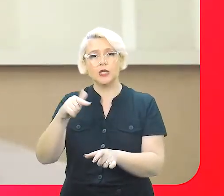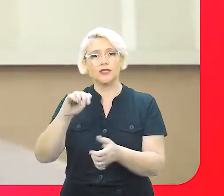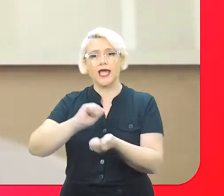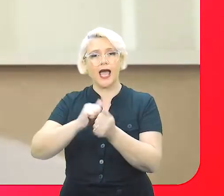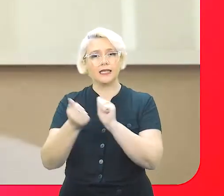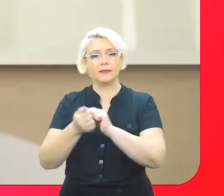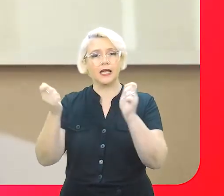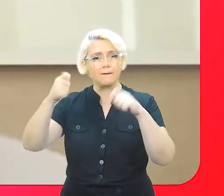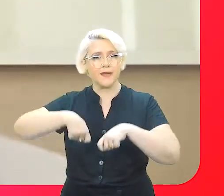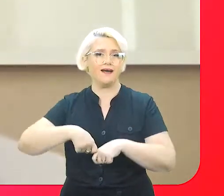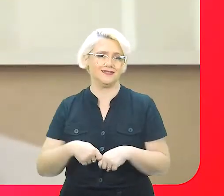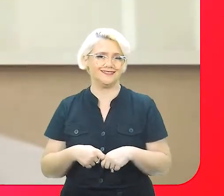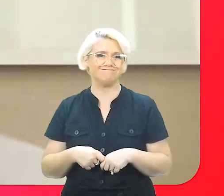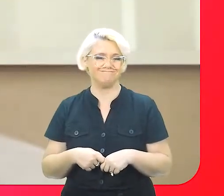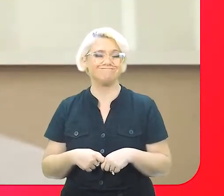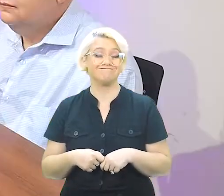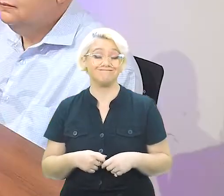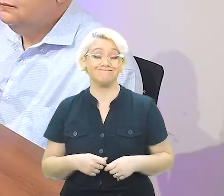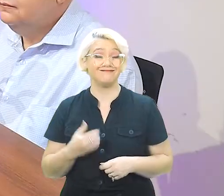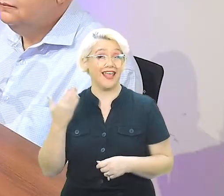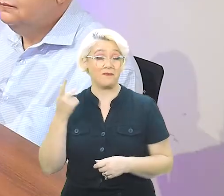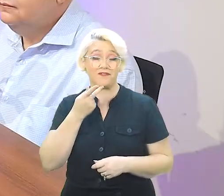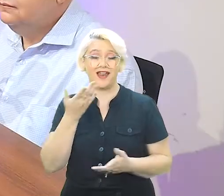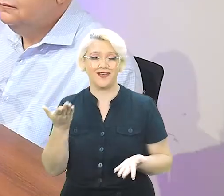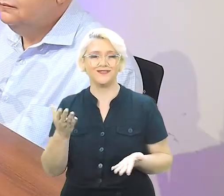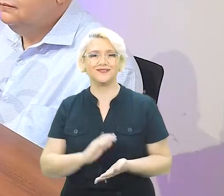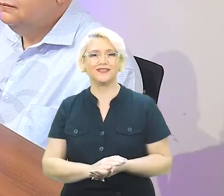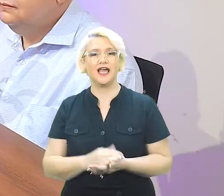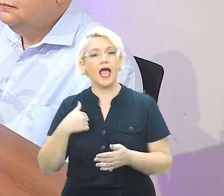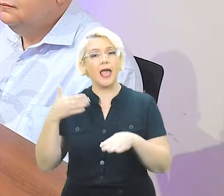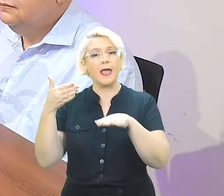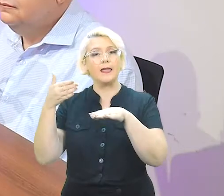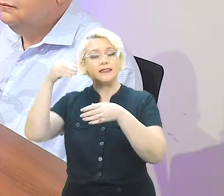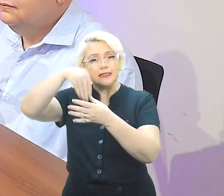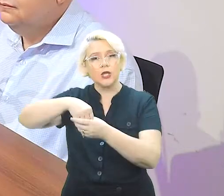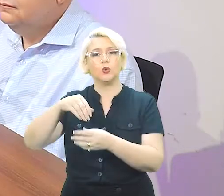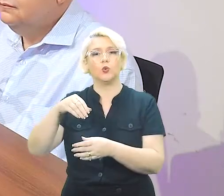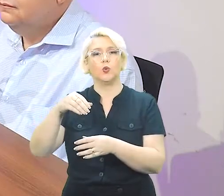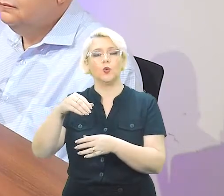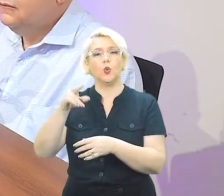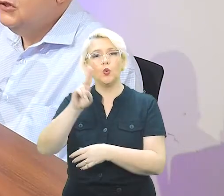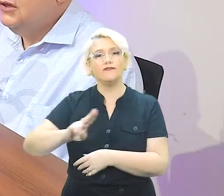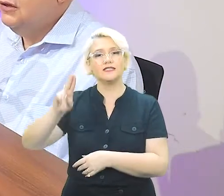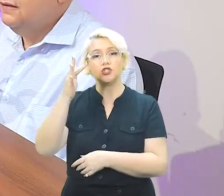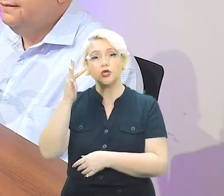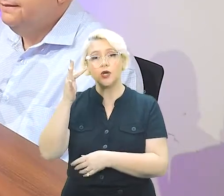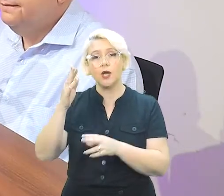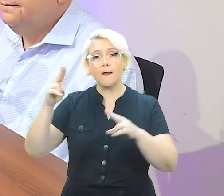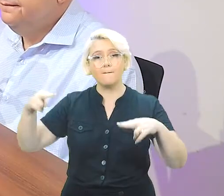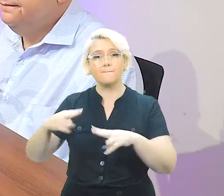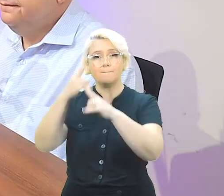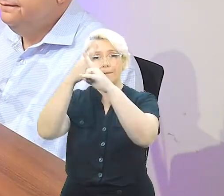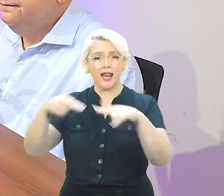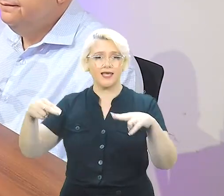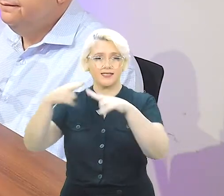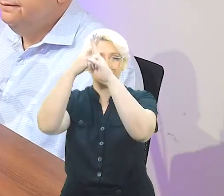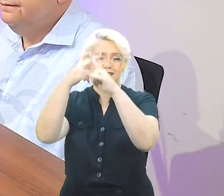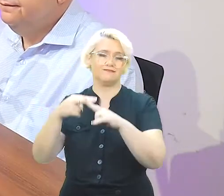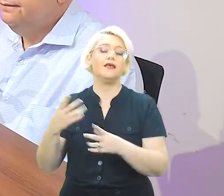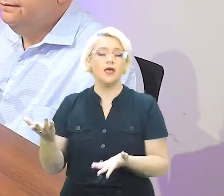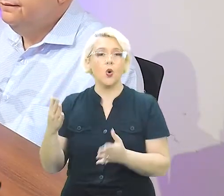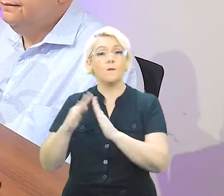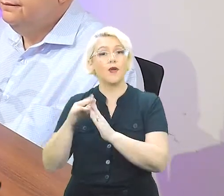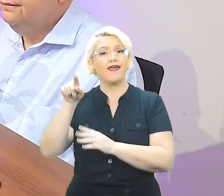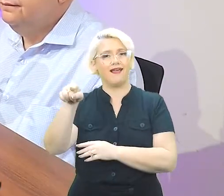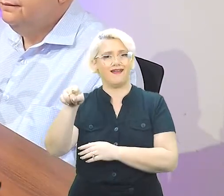inadaptadas, e que fazia parte da Universidade de Paris. Sim. E eu morei